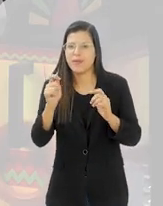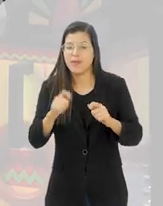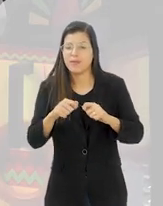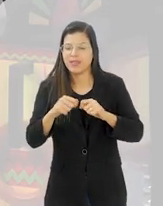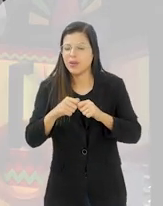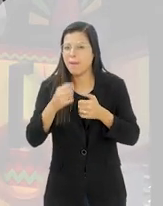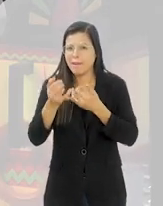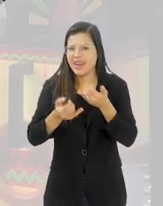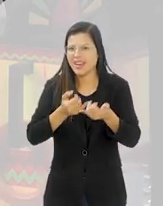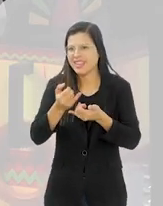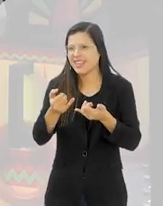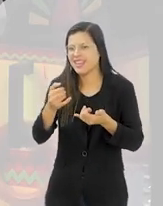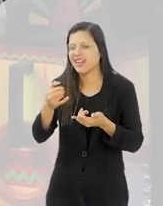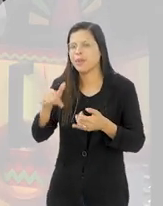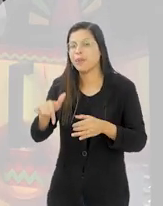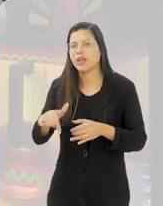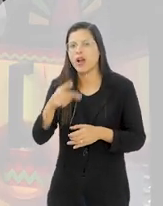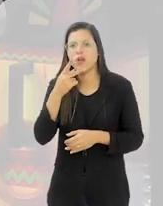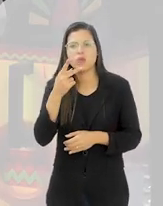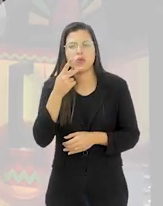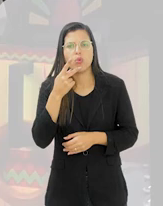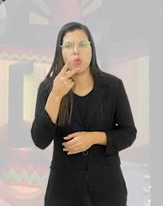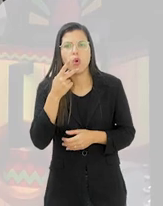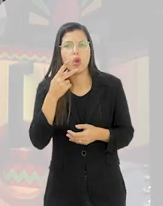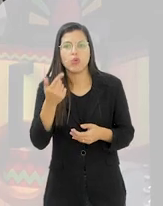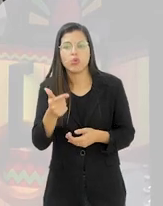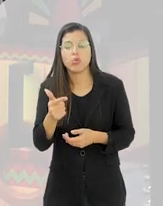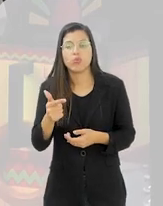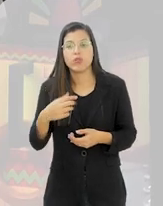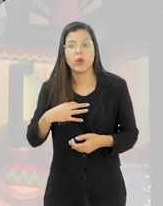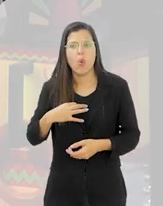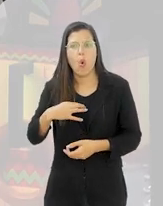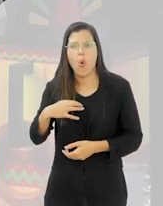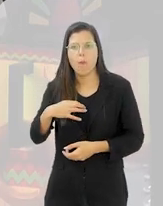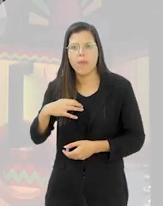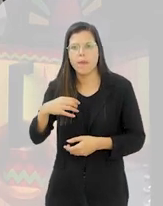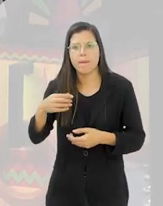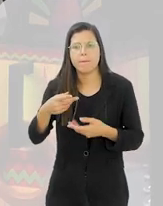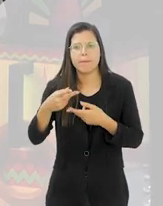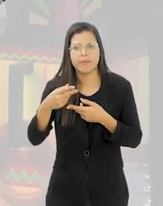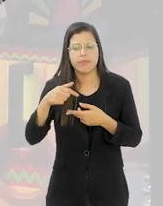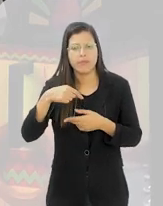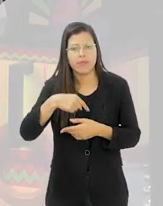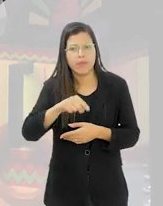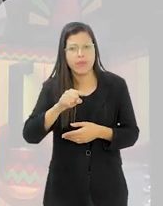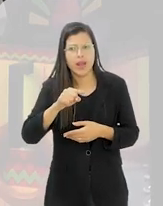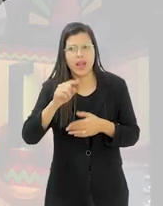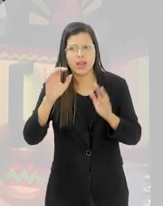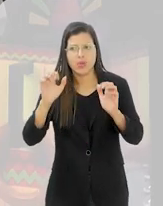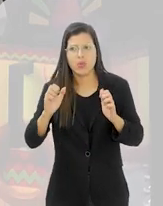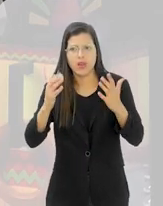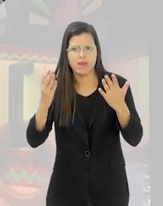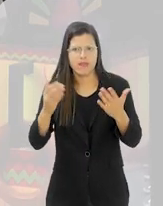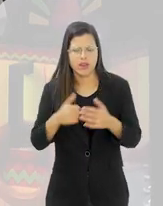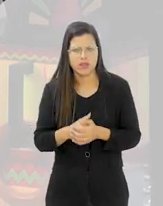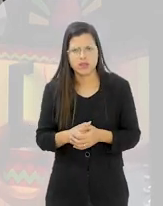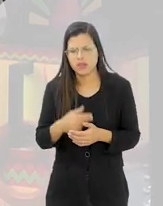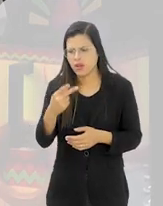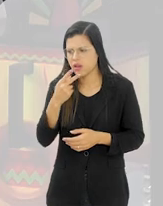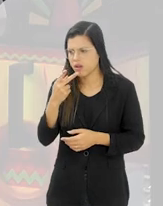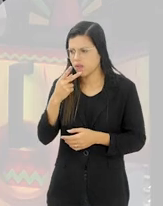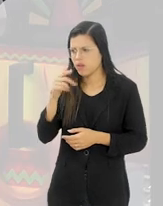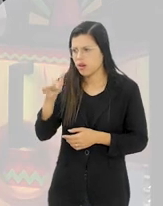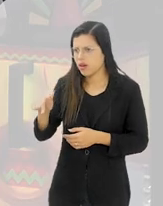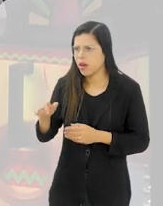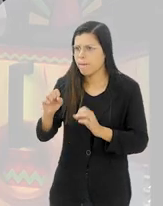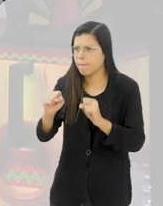né, que falam, né? Ela falou assim: "Eu não tenho roupa para ir no evento. Eu estou sem dente." Aí eu falei assim: "O seu talento não tem